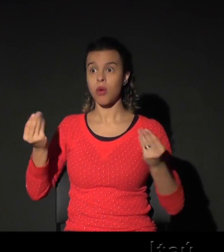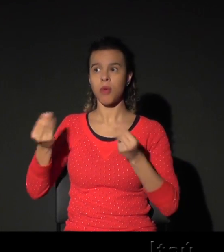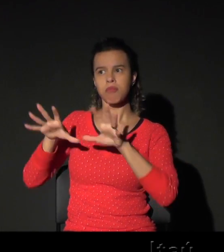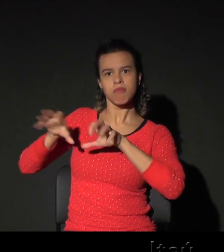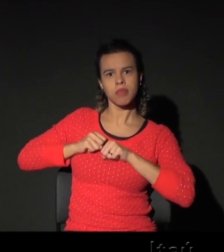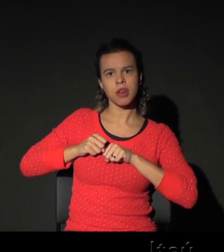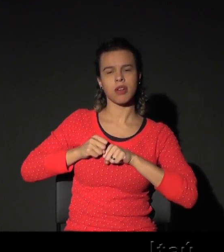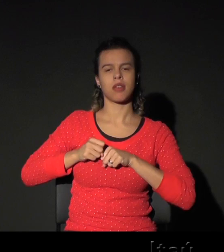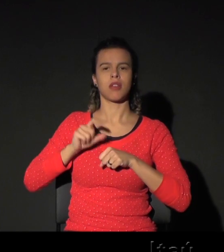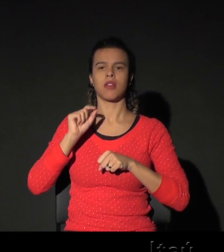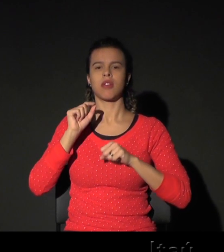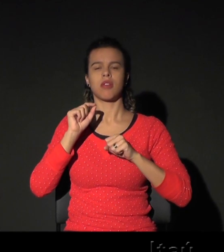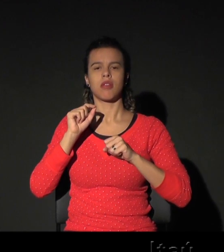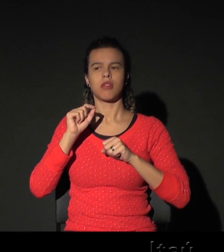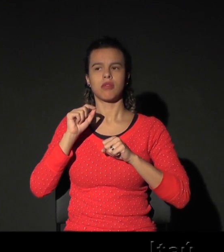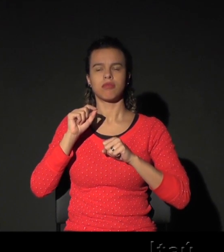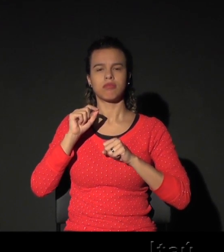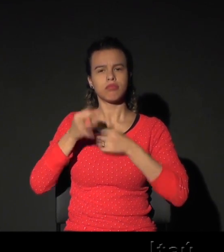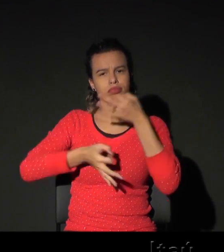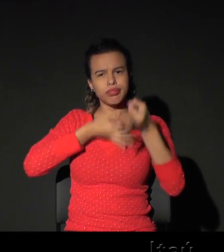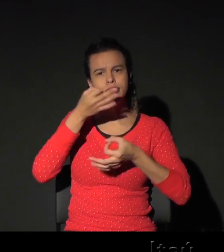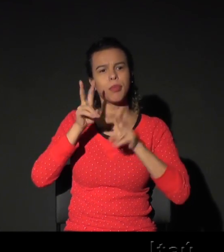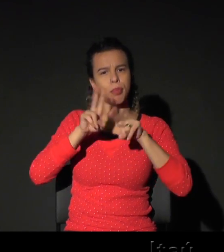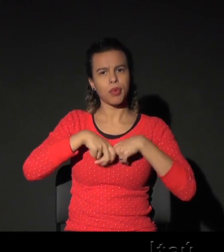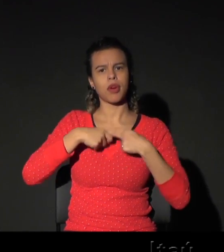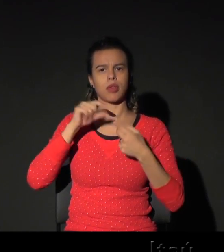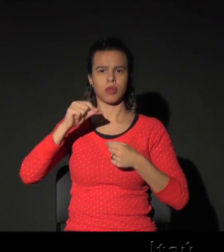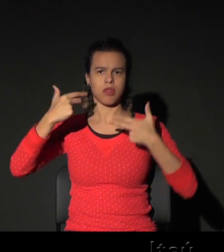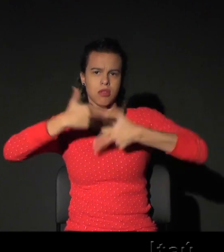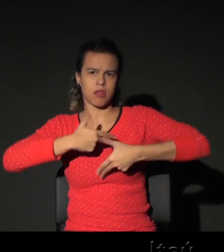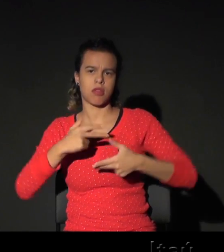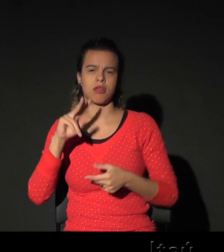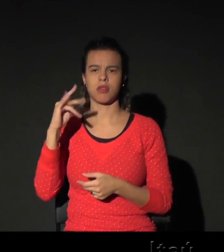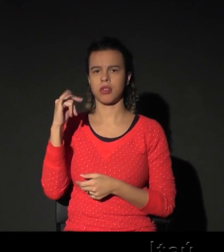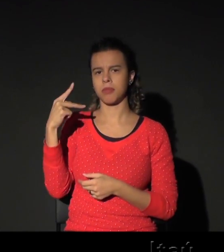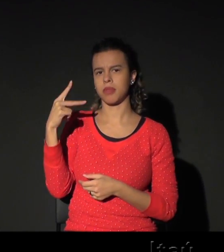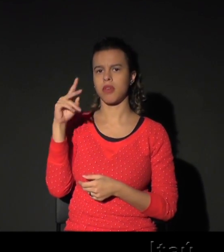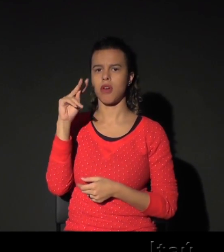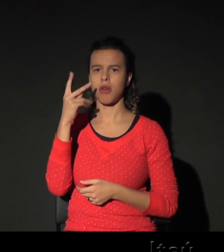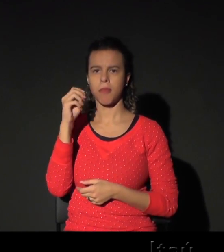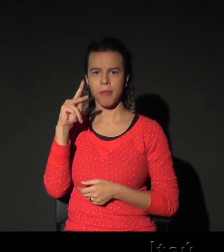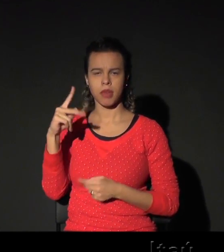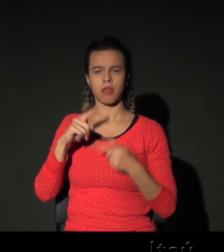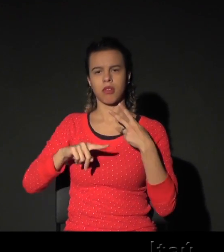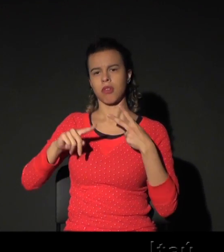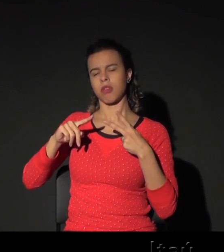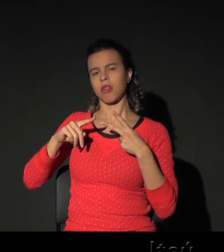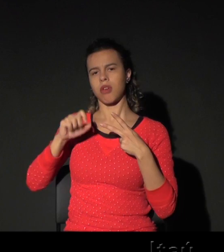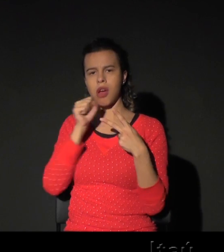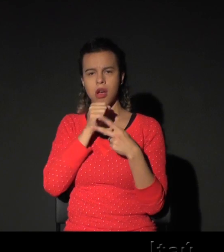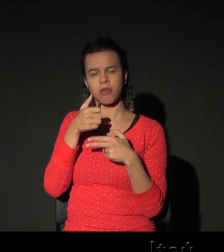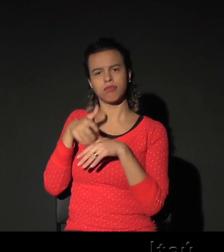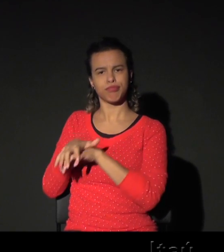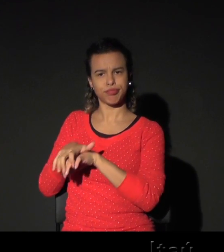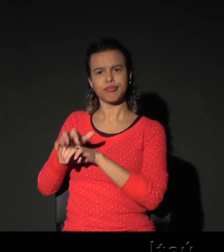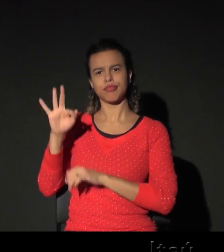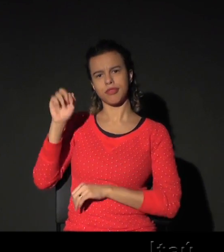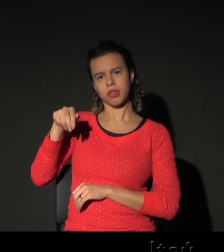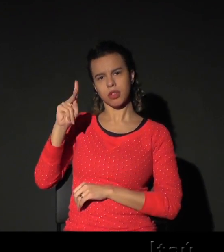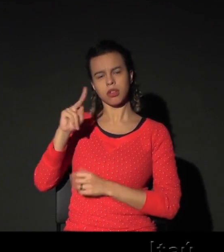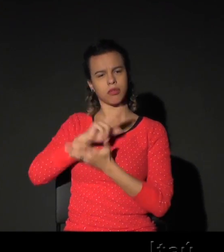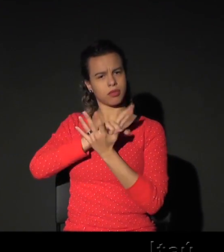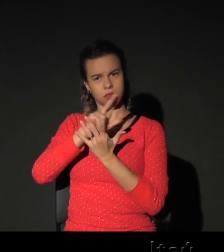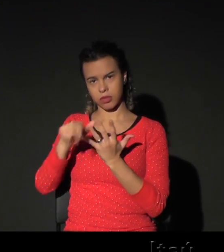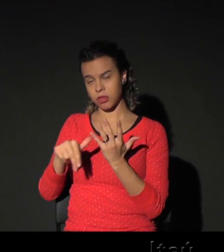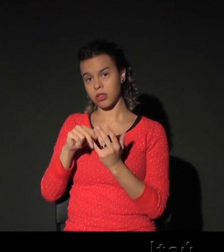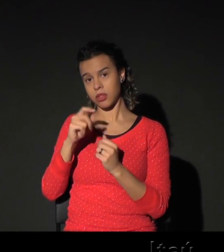né pelo hip-hop depois né as minas que começam as meninas começam a também a a a emergir e ganhar visibilidade na